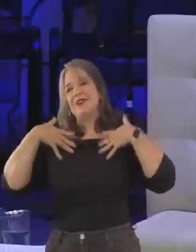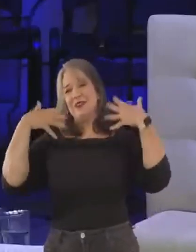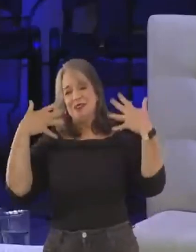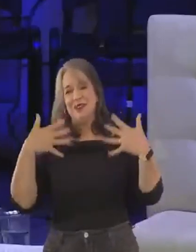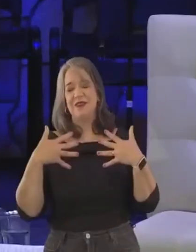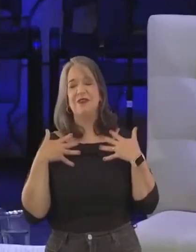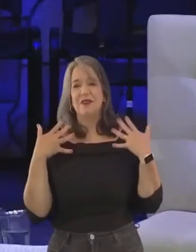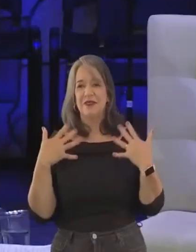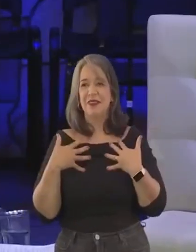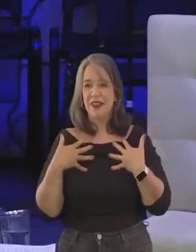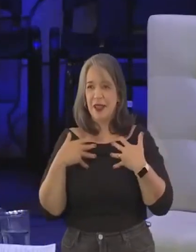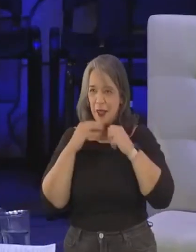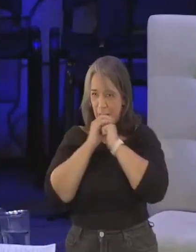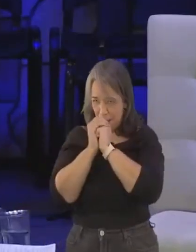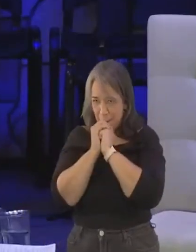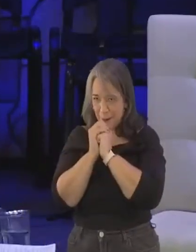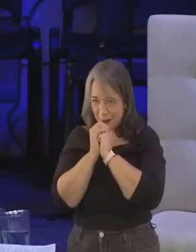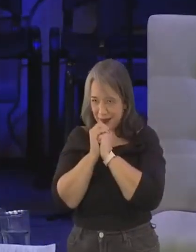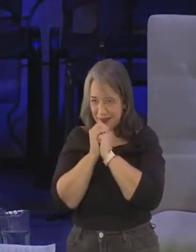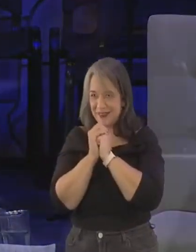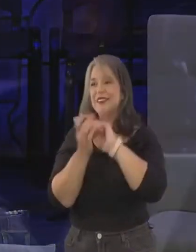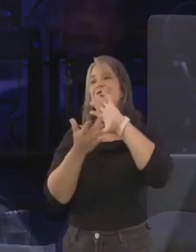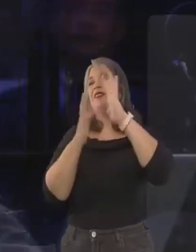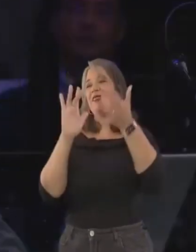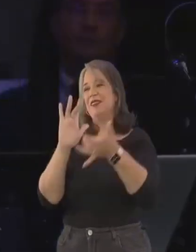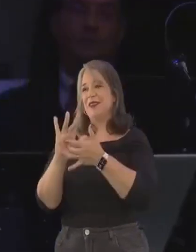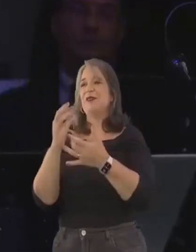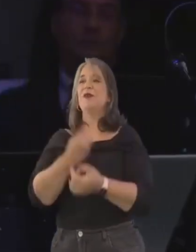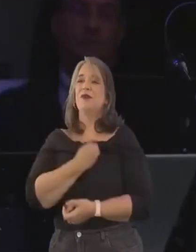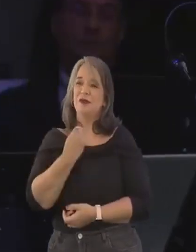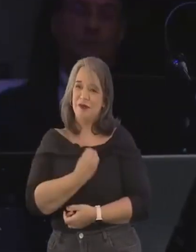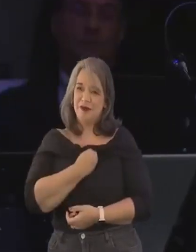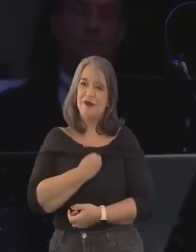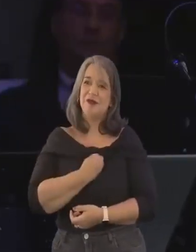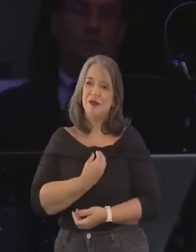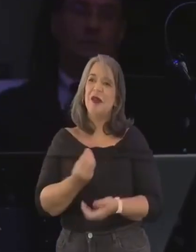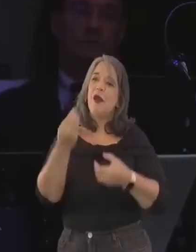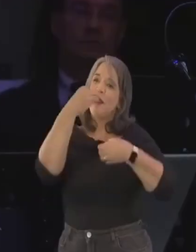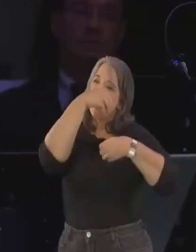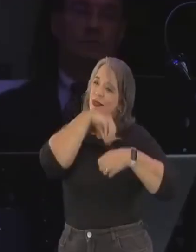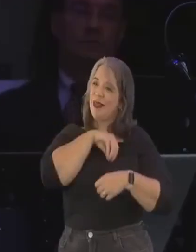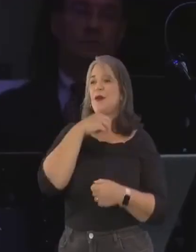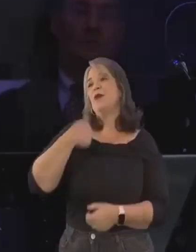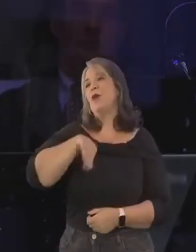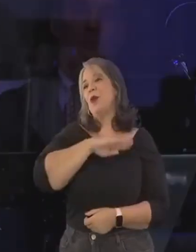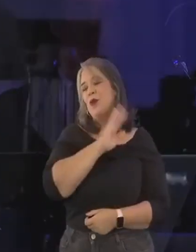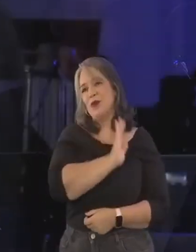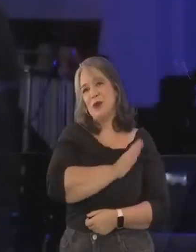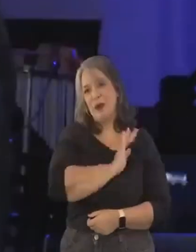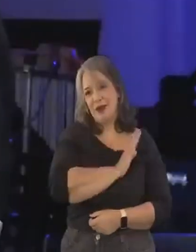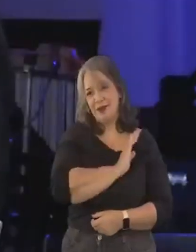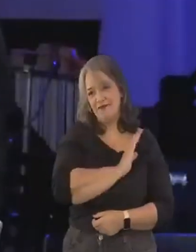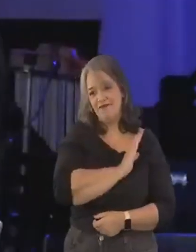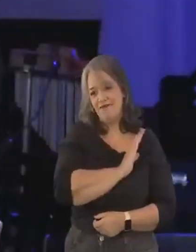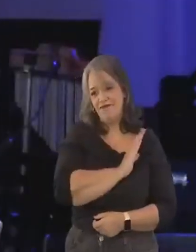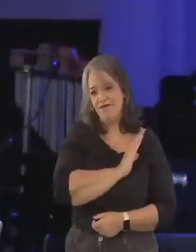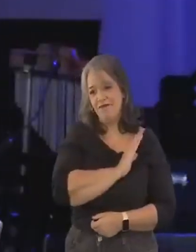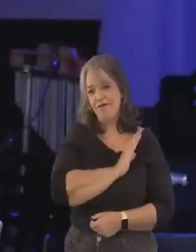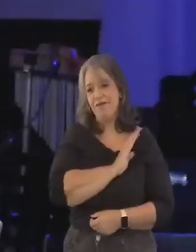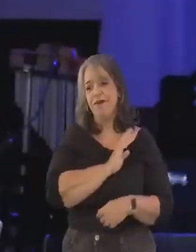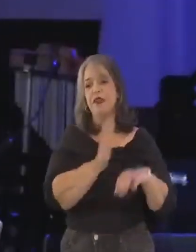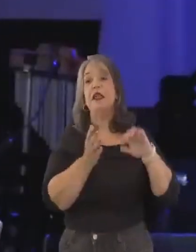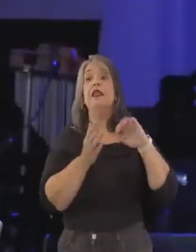satisfiz. Amém, meus irmãos? Jesus vive no nosso coração. Nós tivemos um encontro com Ele.